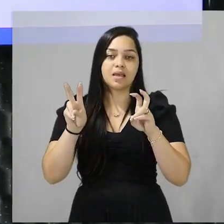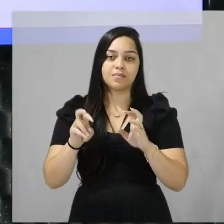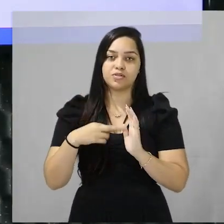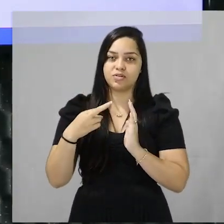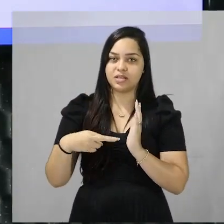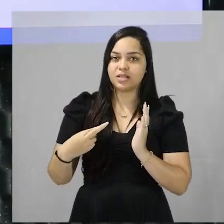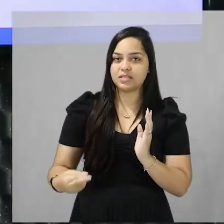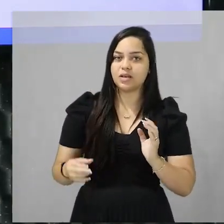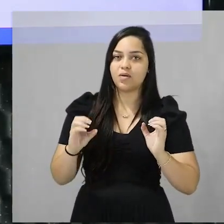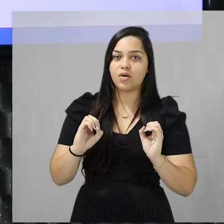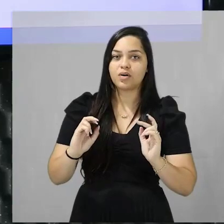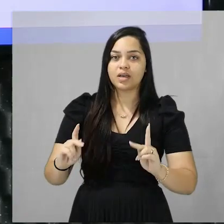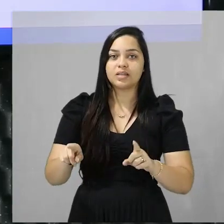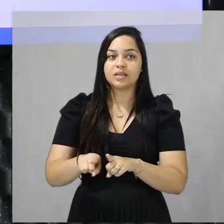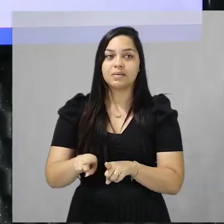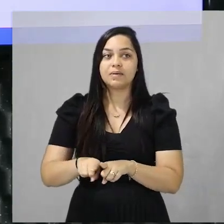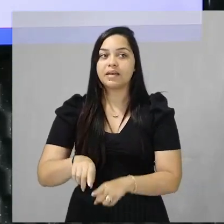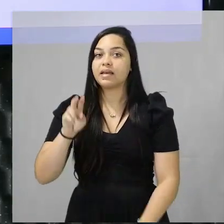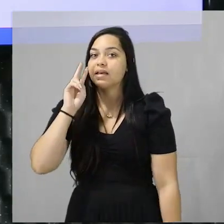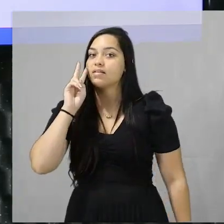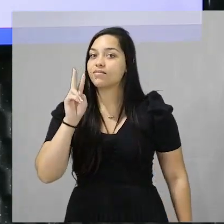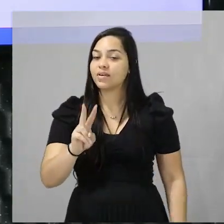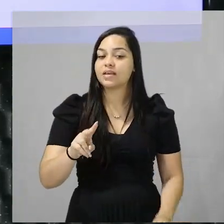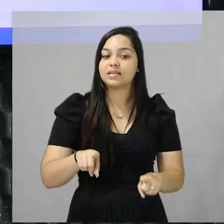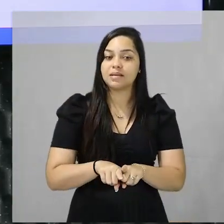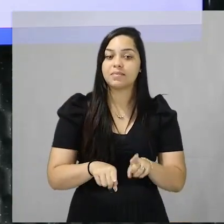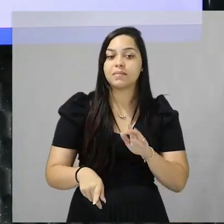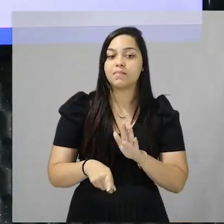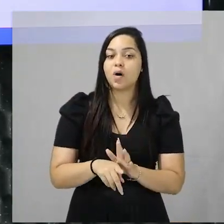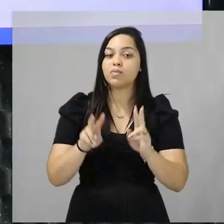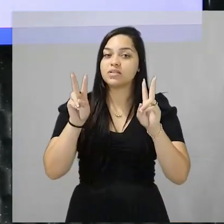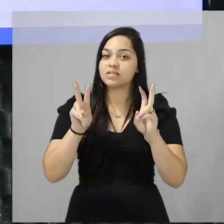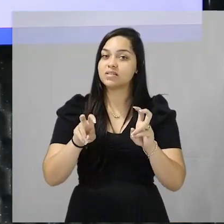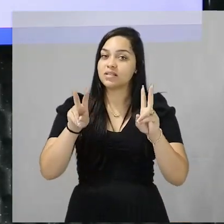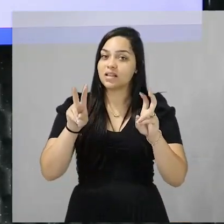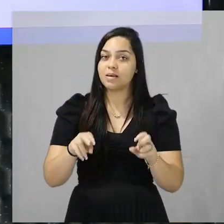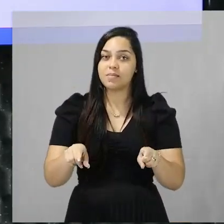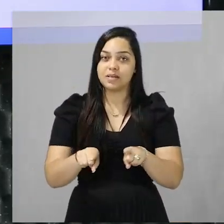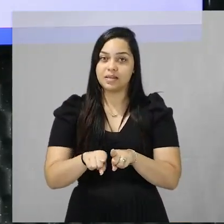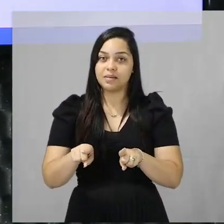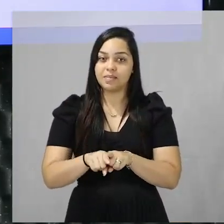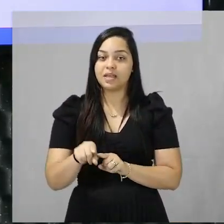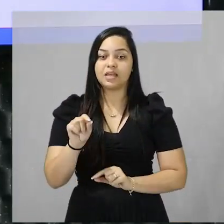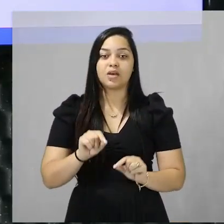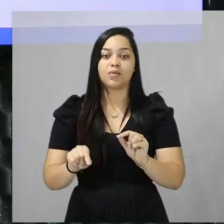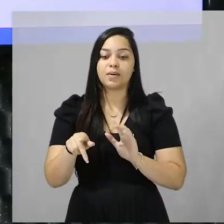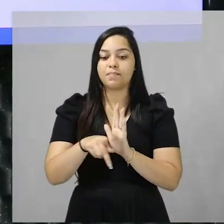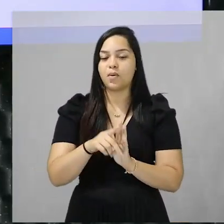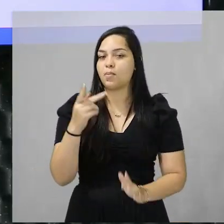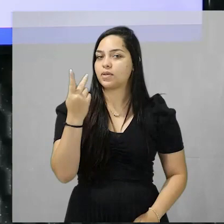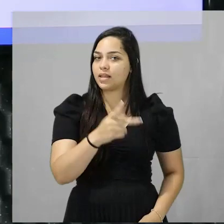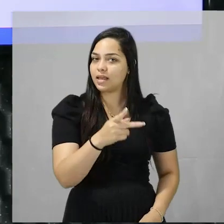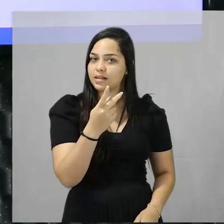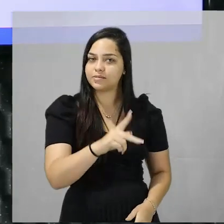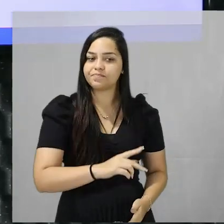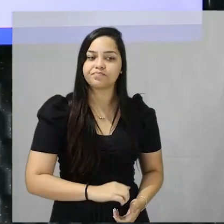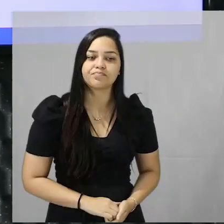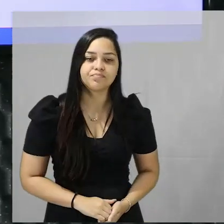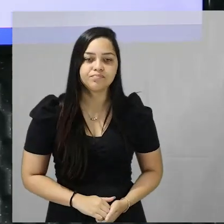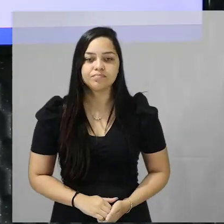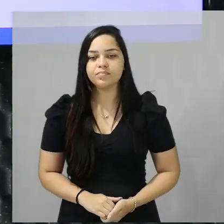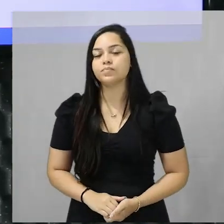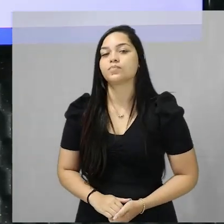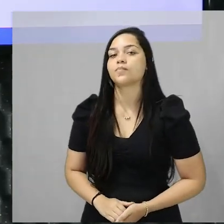ok? Veja a seriedade desta temática aqui e a pungência dela.